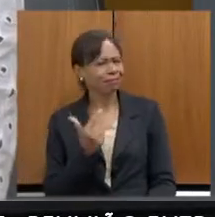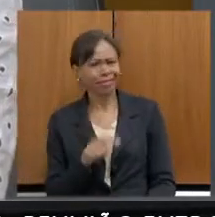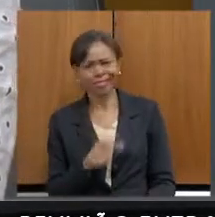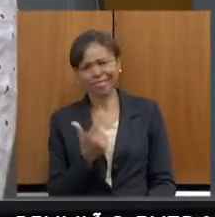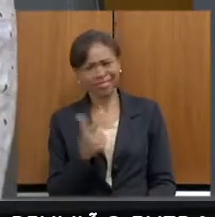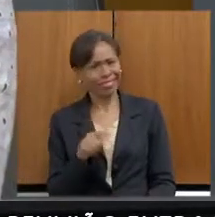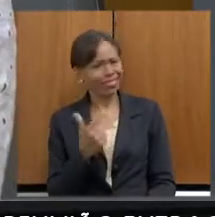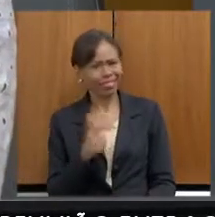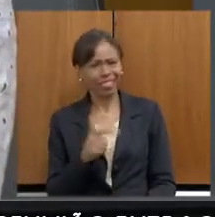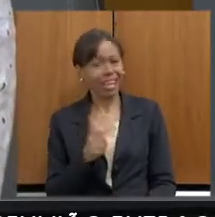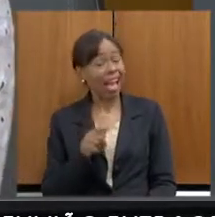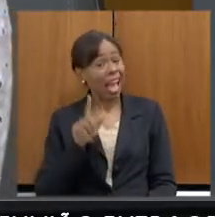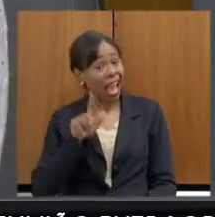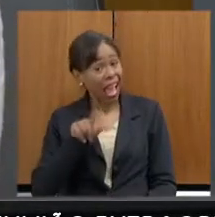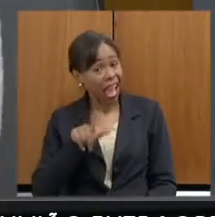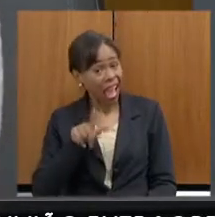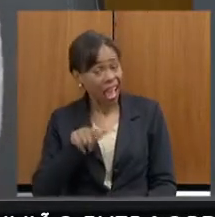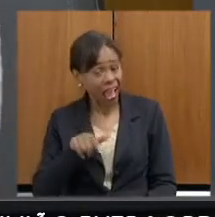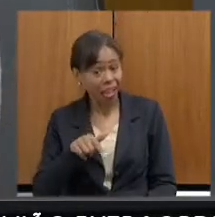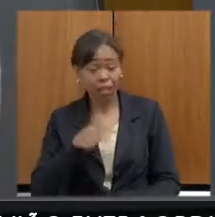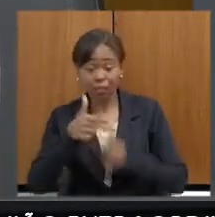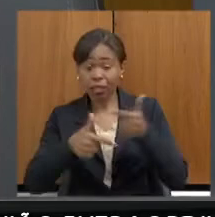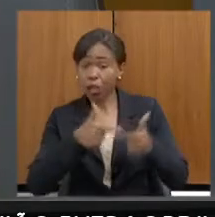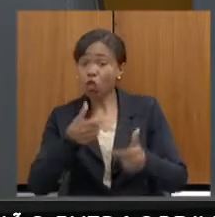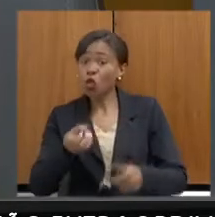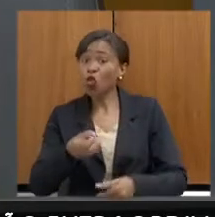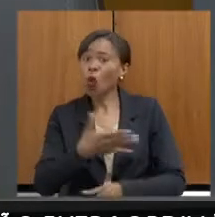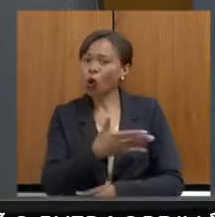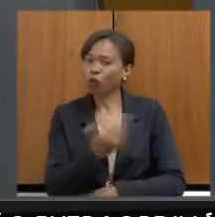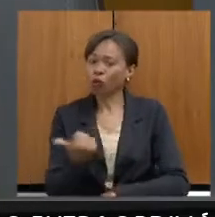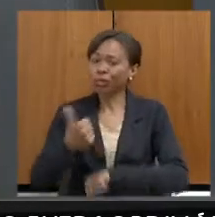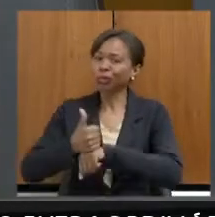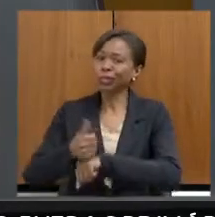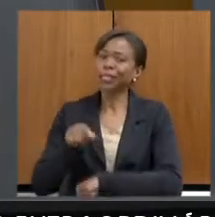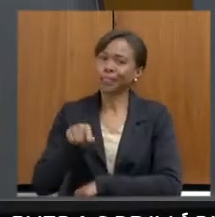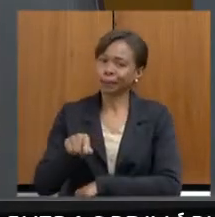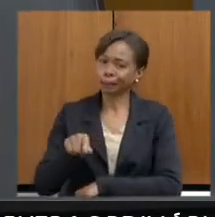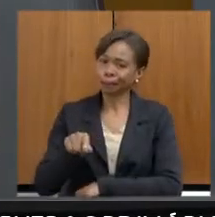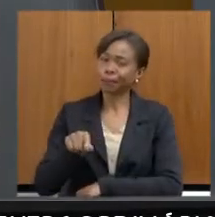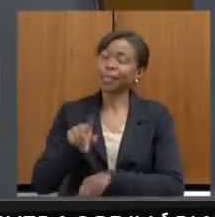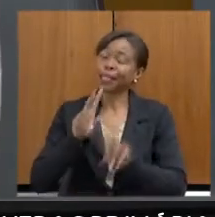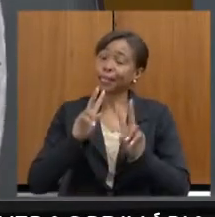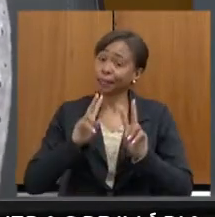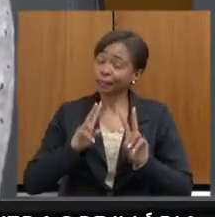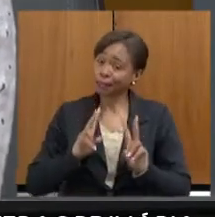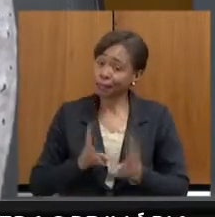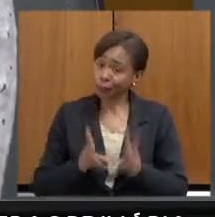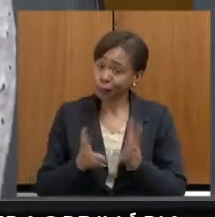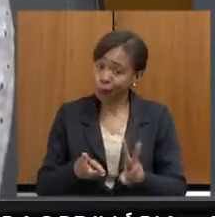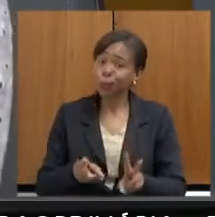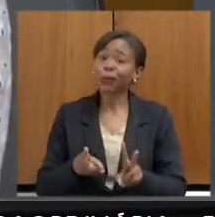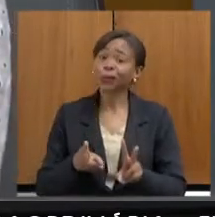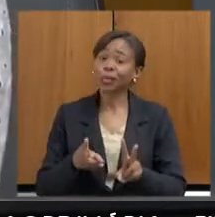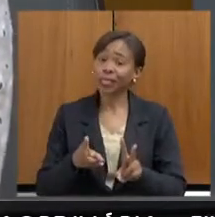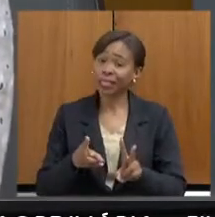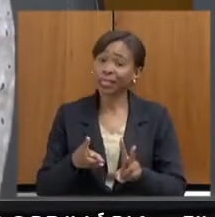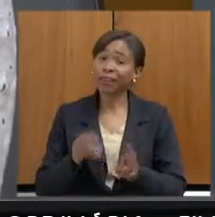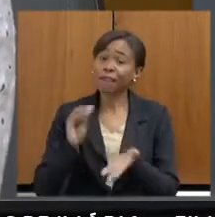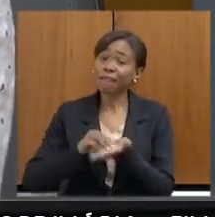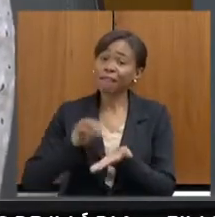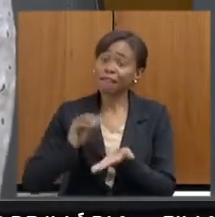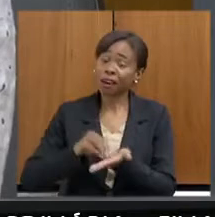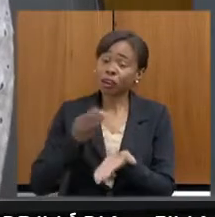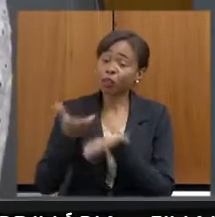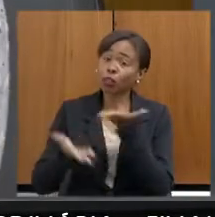outro serviço que está sendo levado o que vai continuar gerando o não atendimento à população do